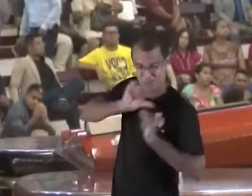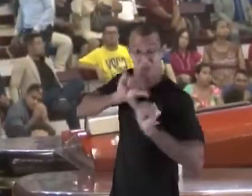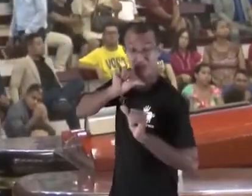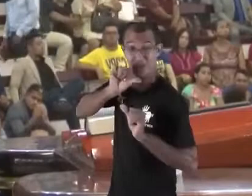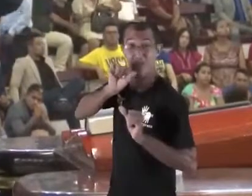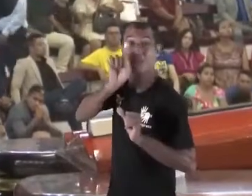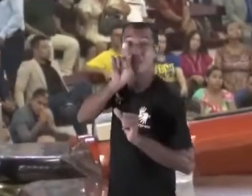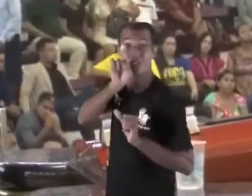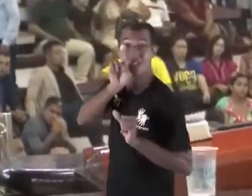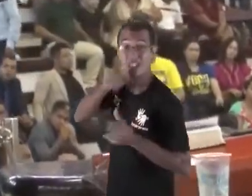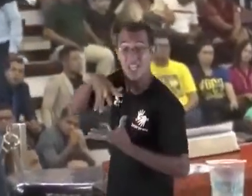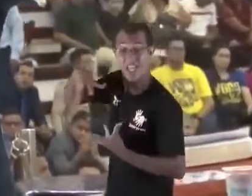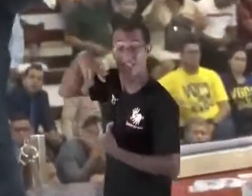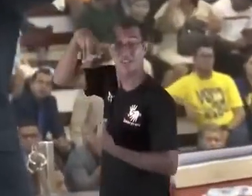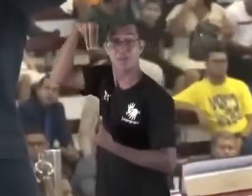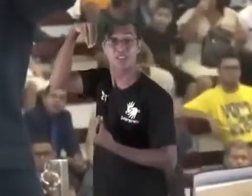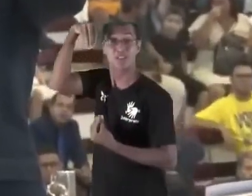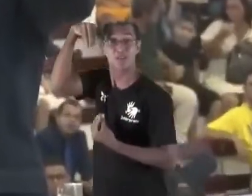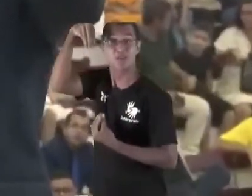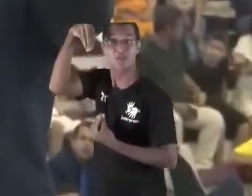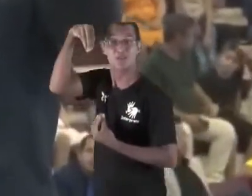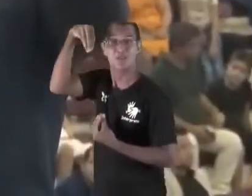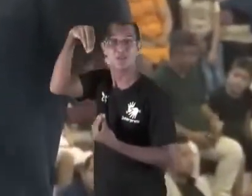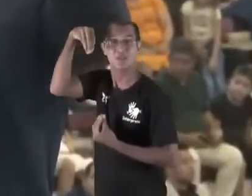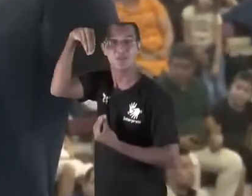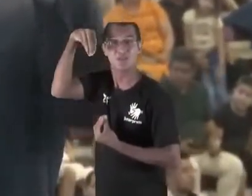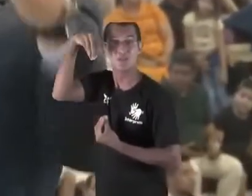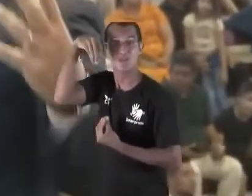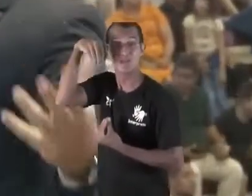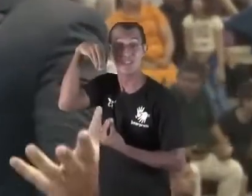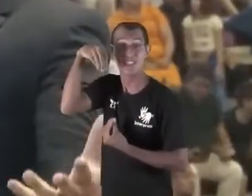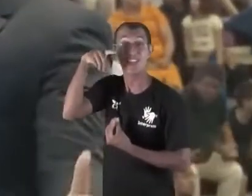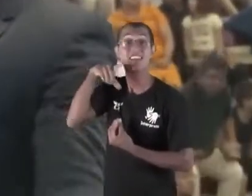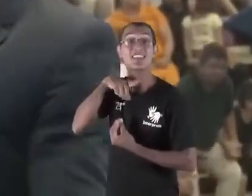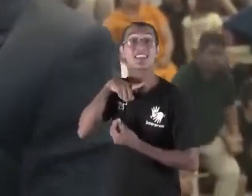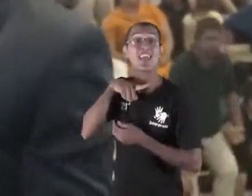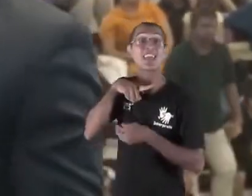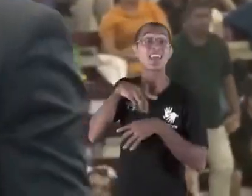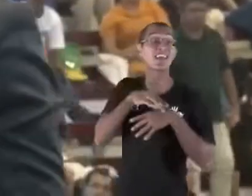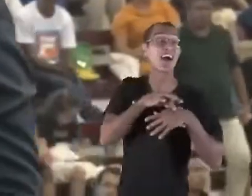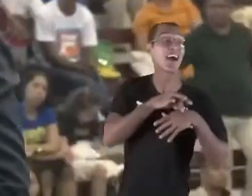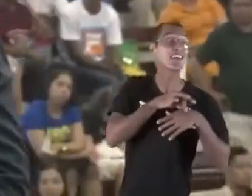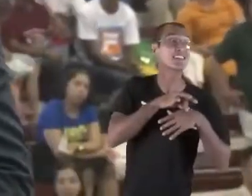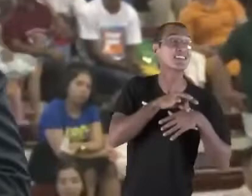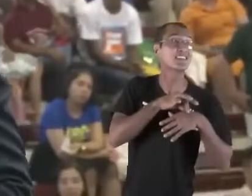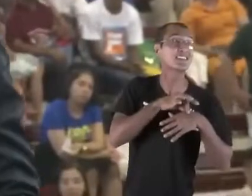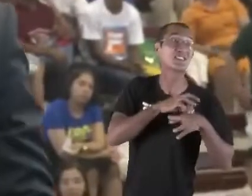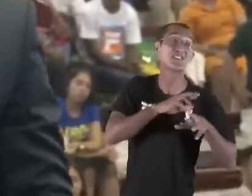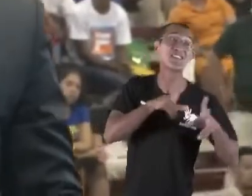você virou um Espírito que tem carne.